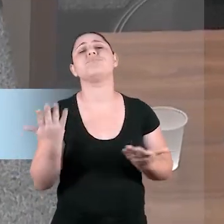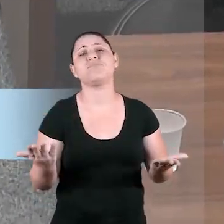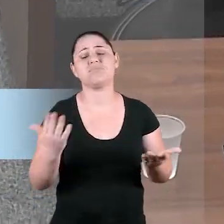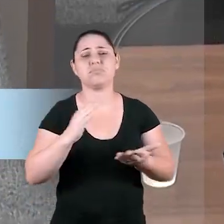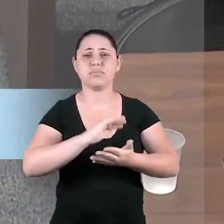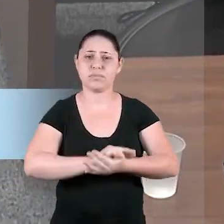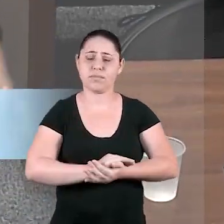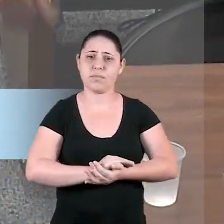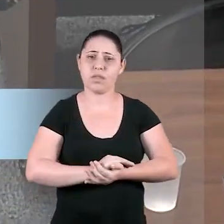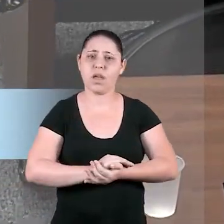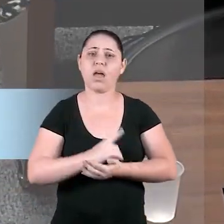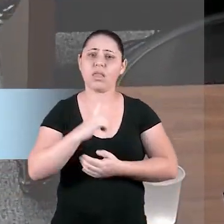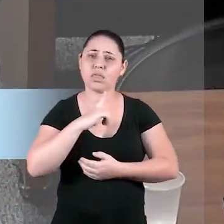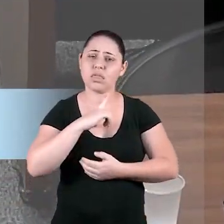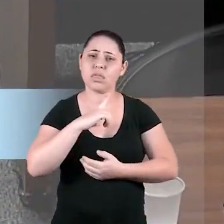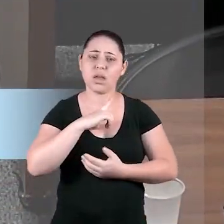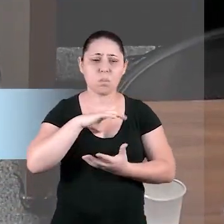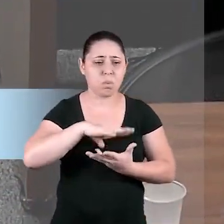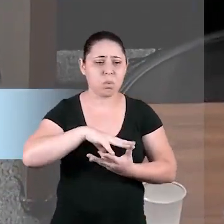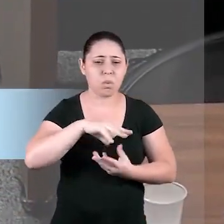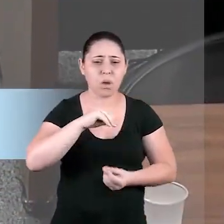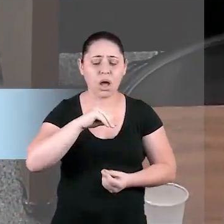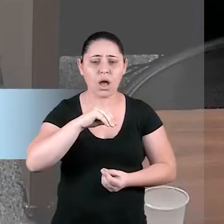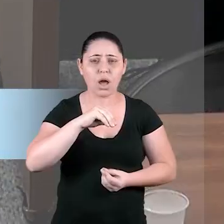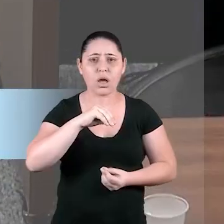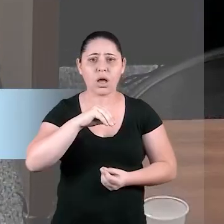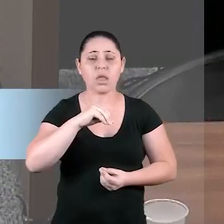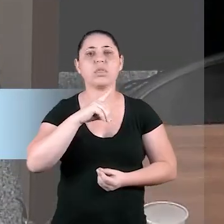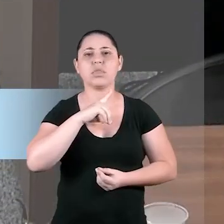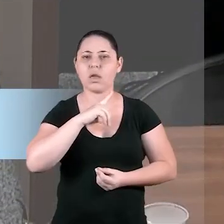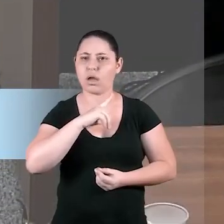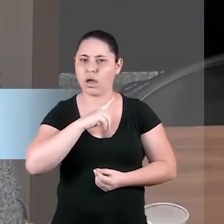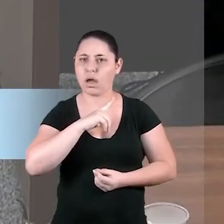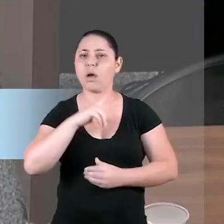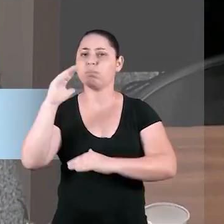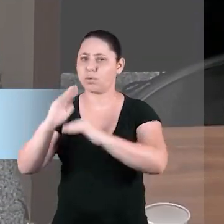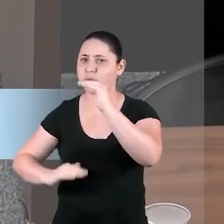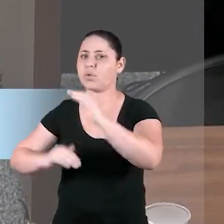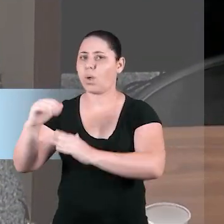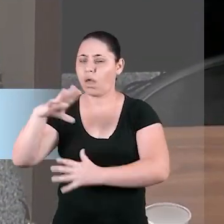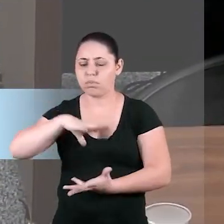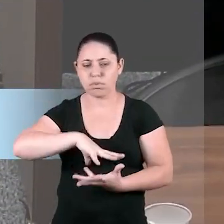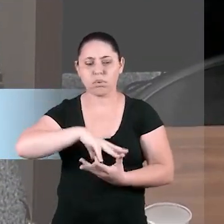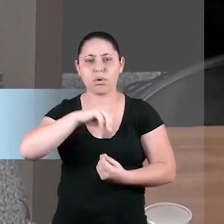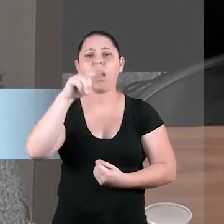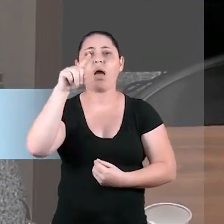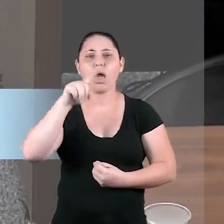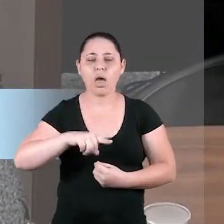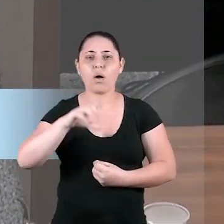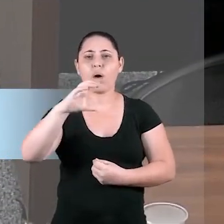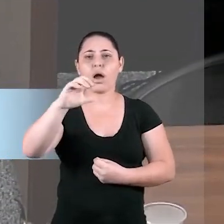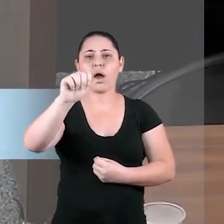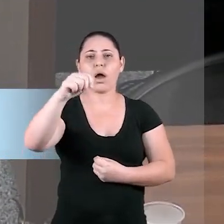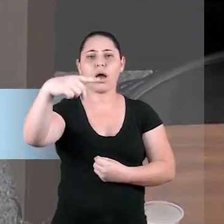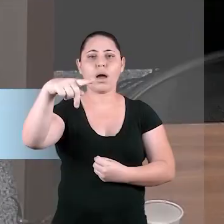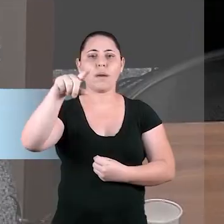acontecendo isso? Então vem a questão espiritual. O profissional que trabalha com a parte espiritual nos cuidados paliativos é o capelão.